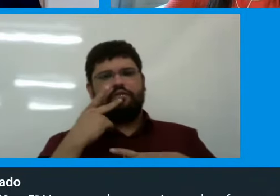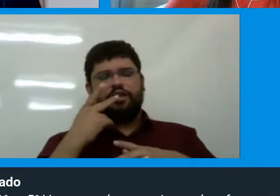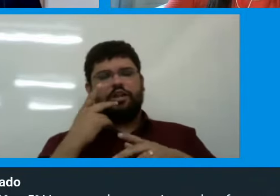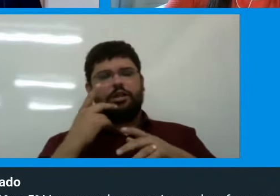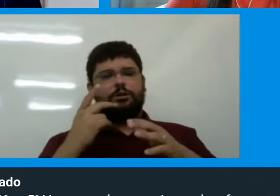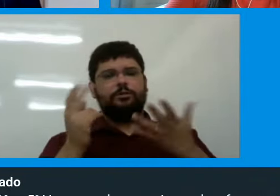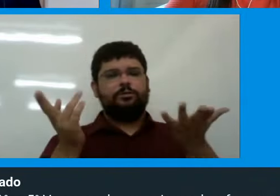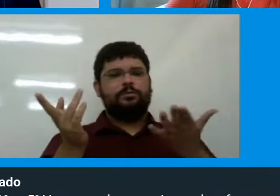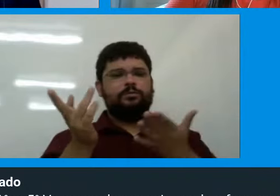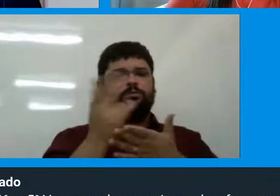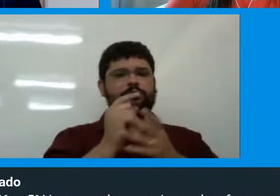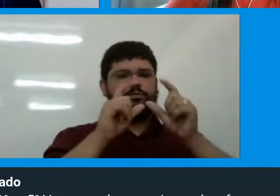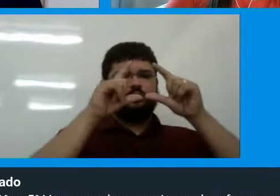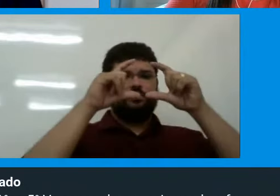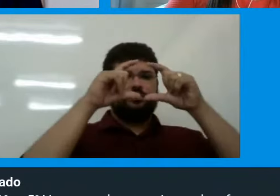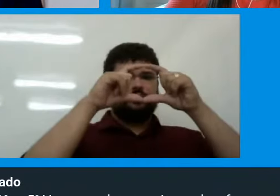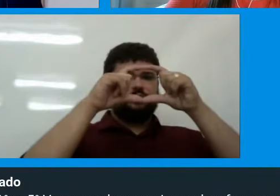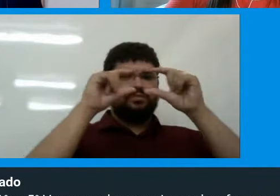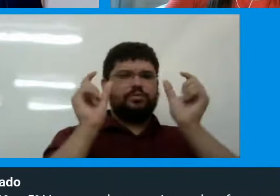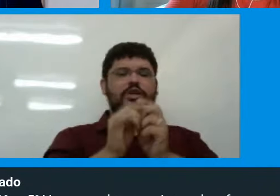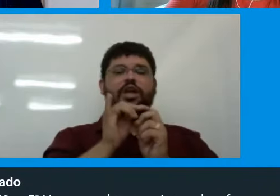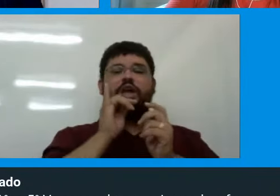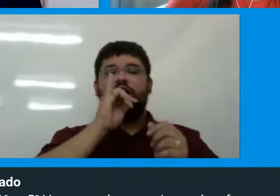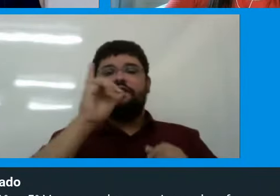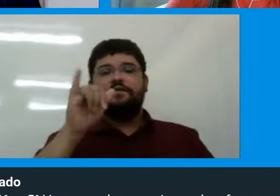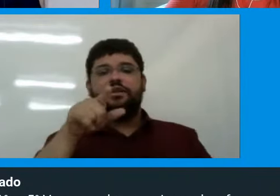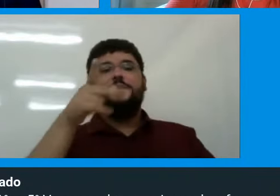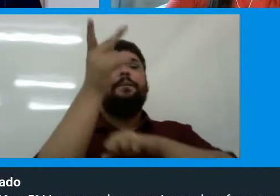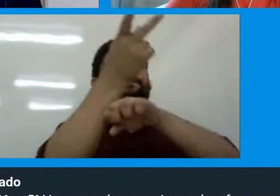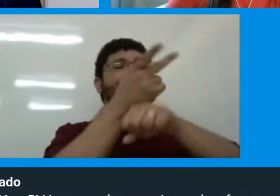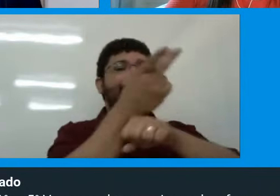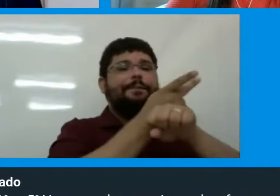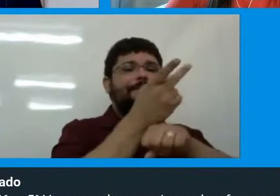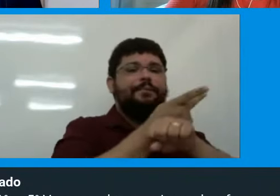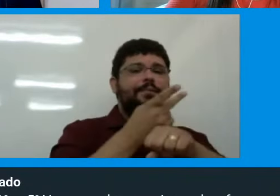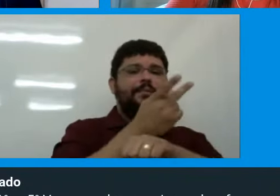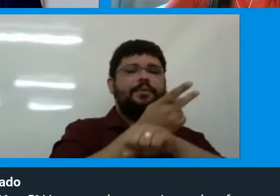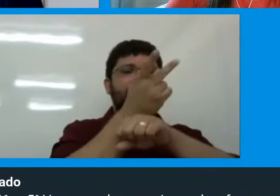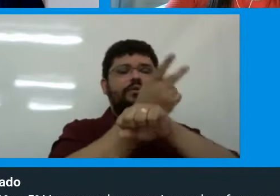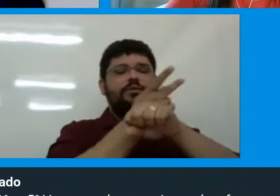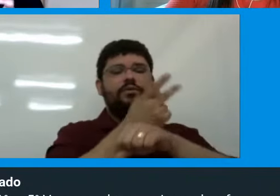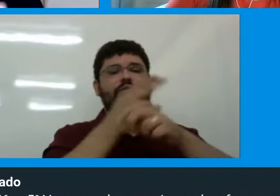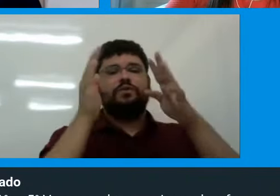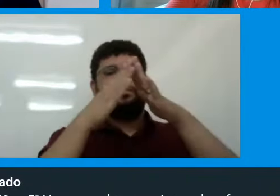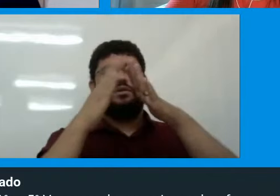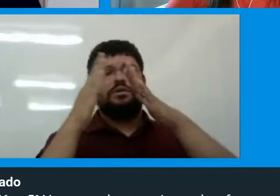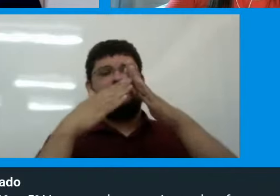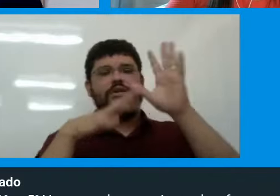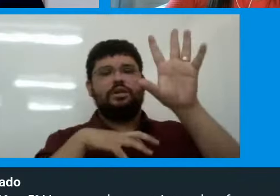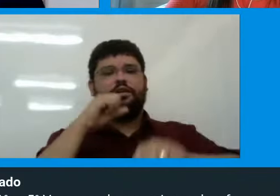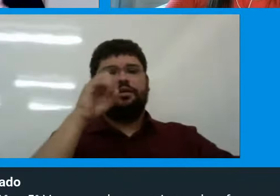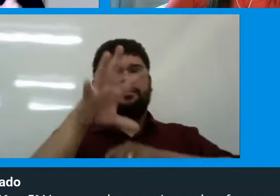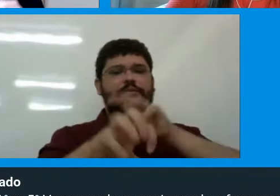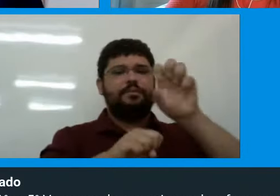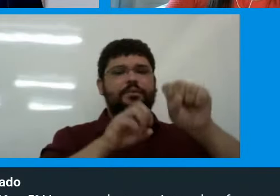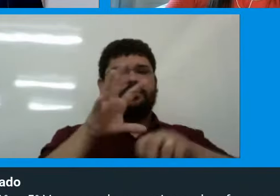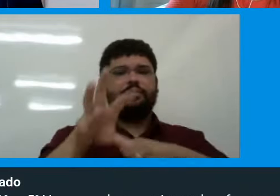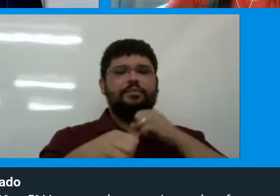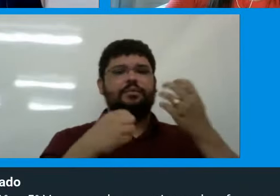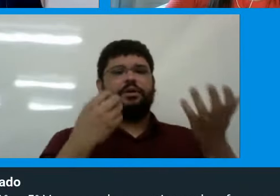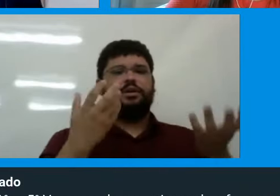geométricas, se o aluno está em casa, você pode sugerir, gostaria que vocês trouxessem, ou procurassem